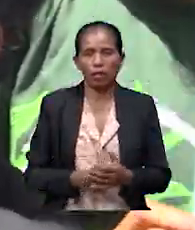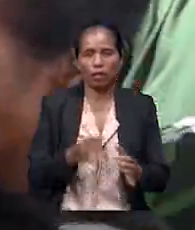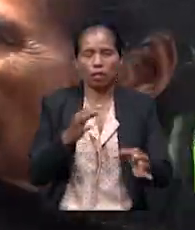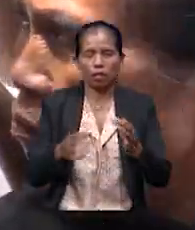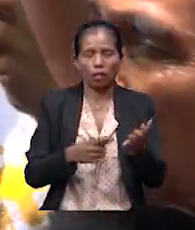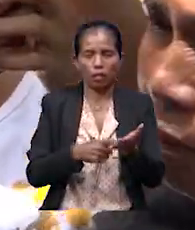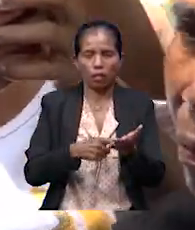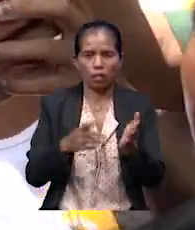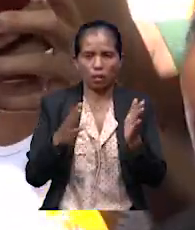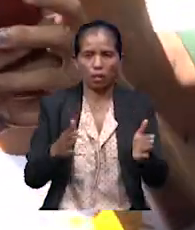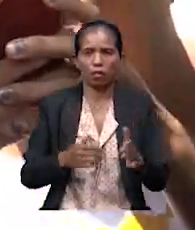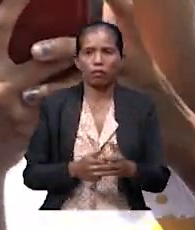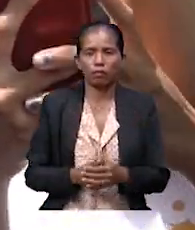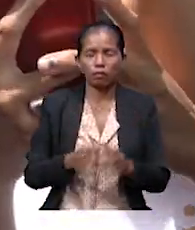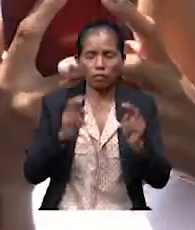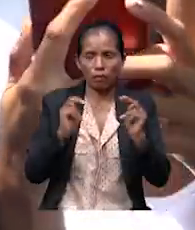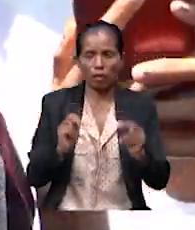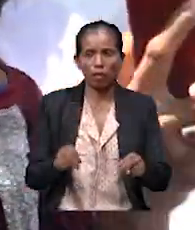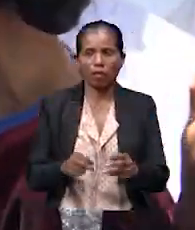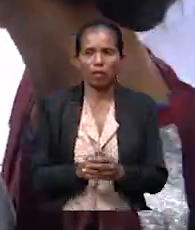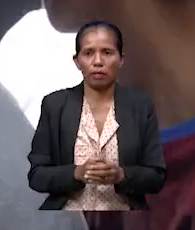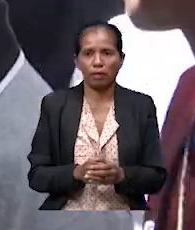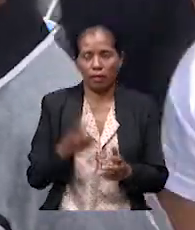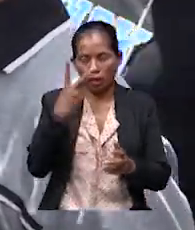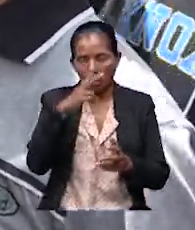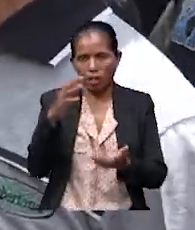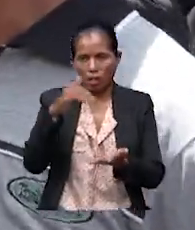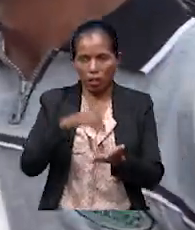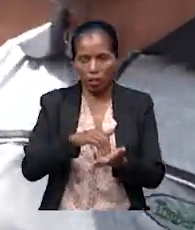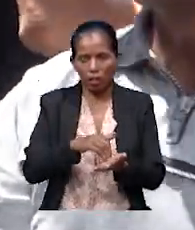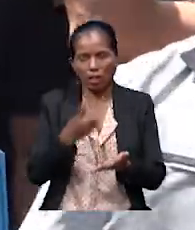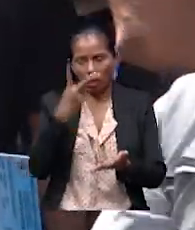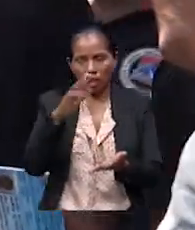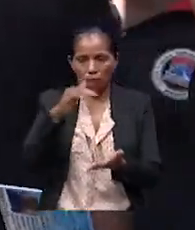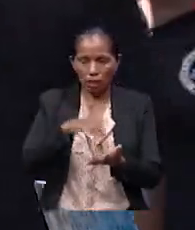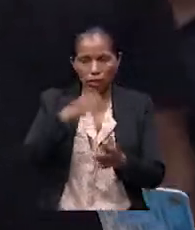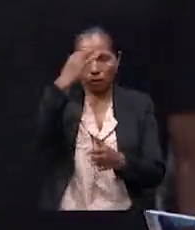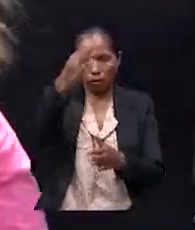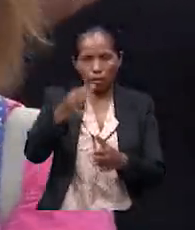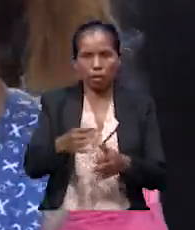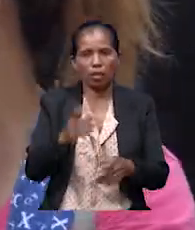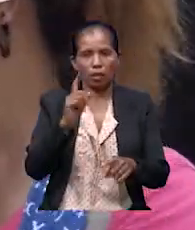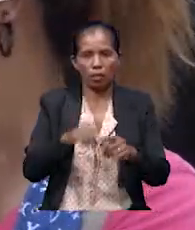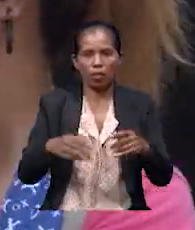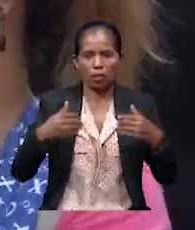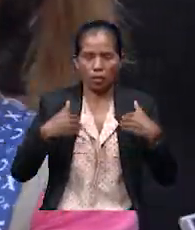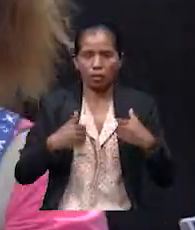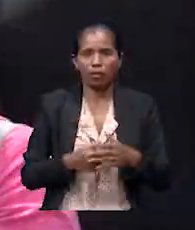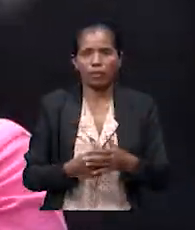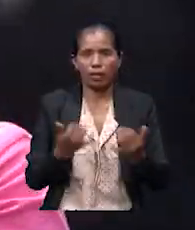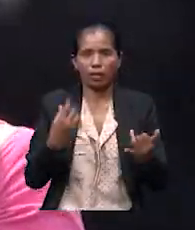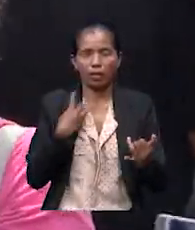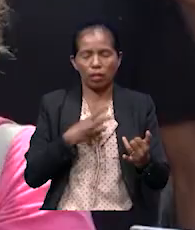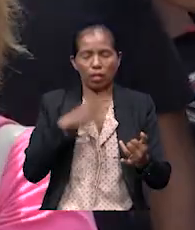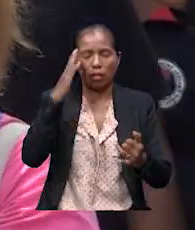técnico ninia ni parte técnico sira tengi avalia o itu ano hare fila fale atu futuro ne buat sinasa la bela mos iliuliu ta agora hanu inda